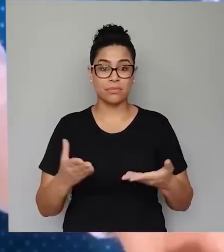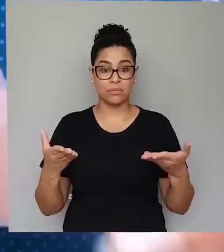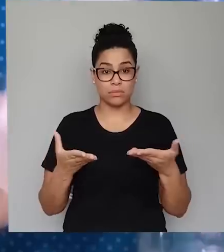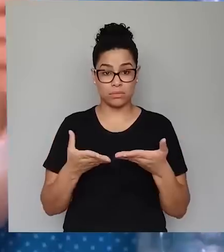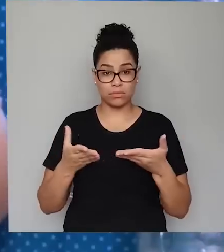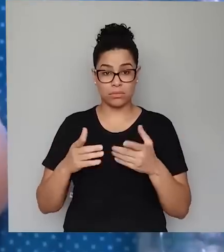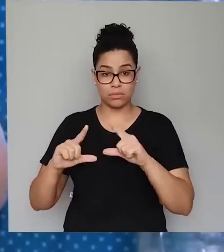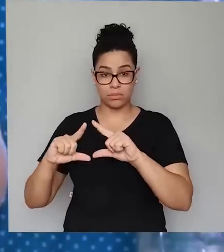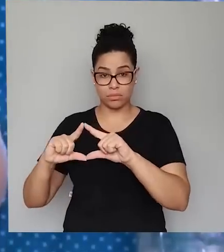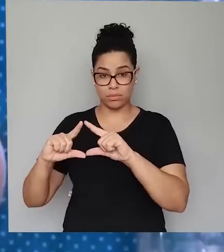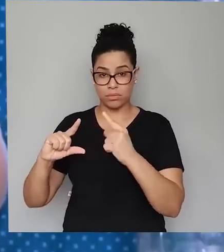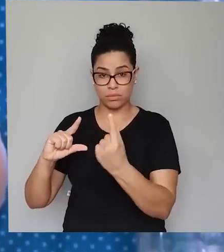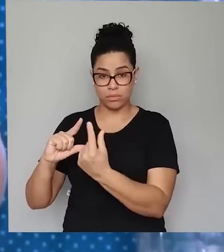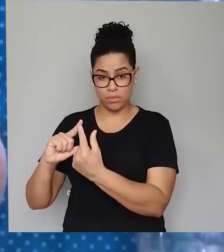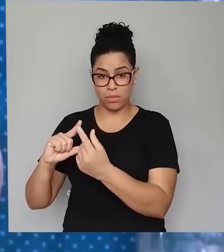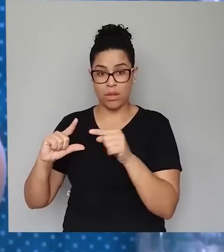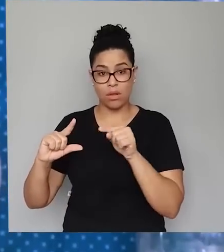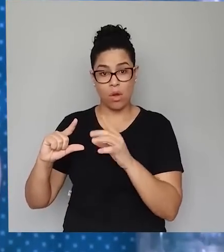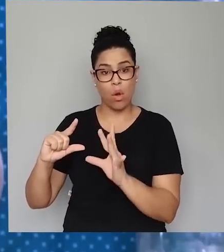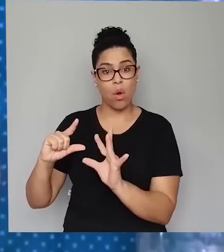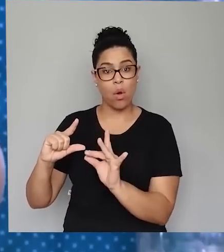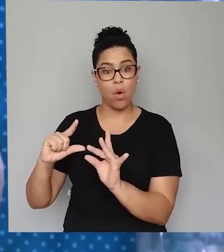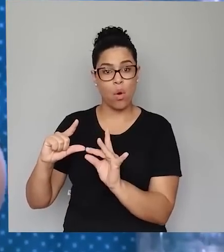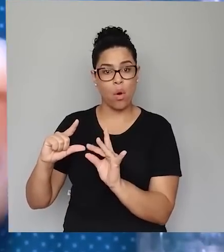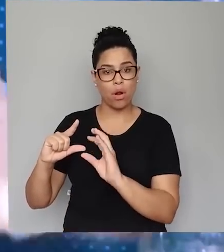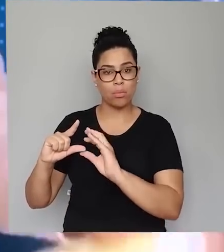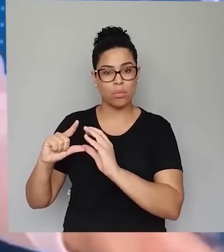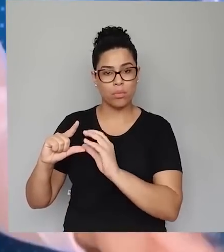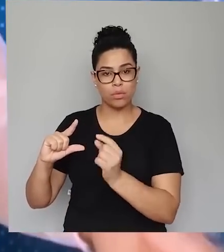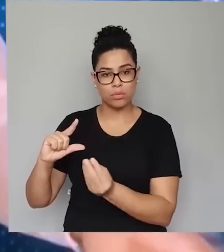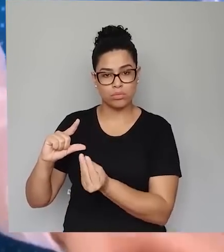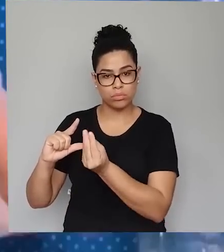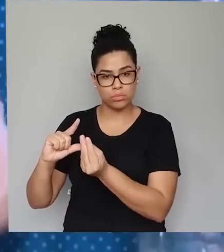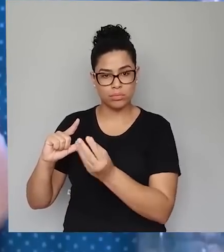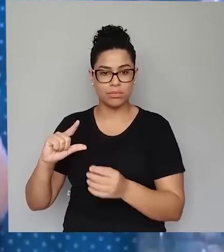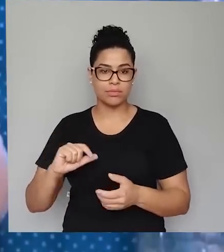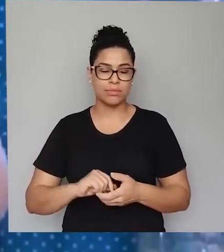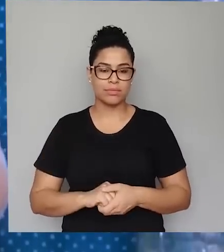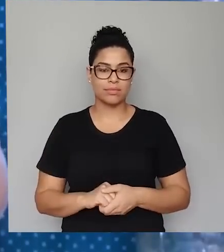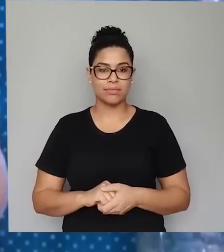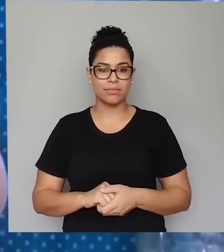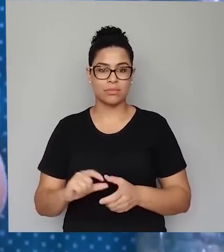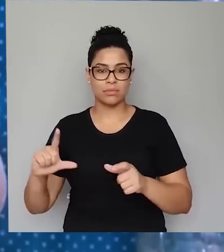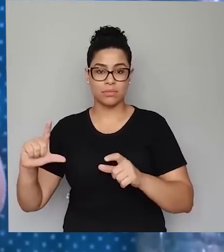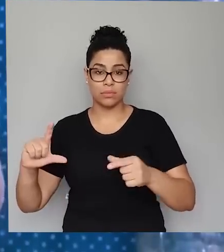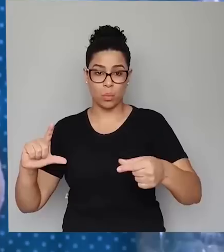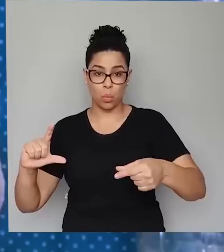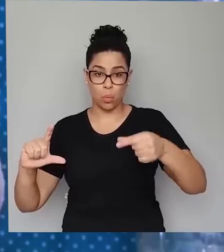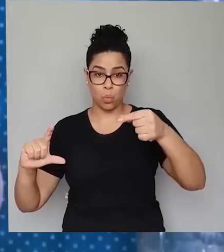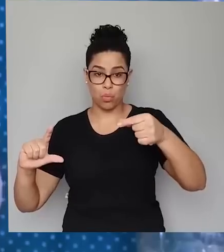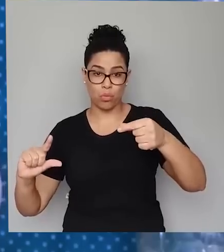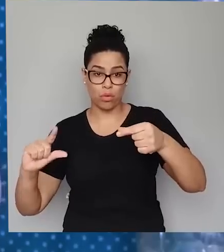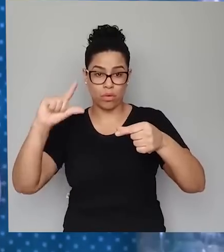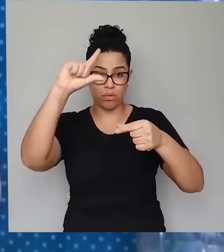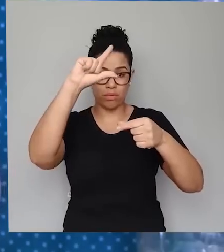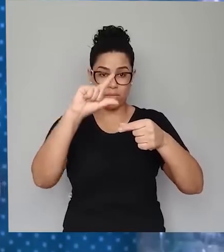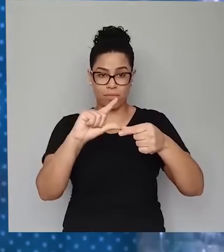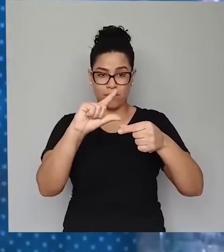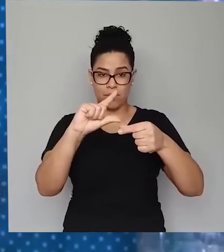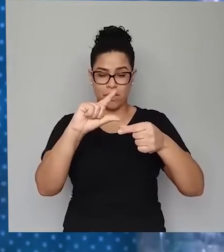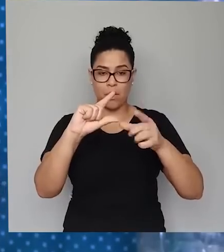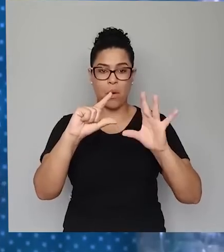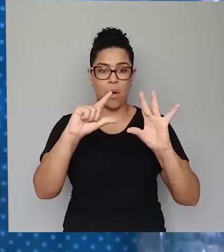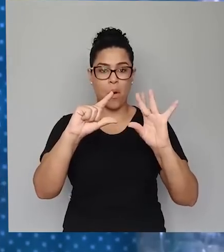Agora nós vamos passar cola aqui na bolinha de papel alumínio e vamos colar a parte